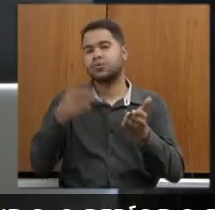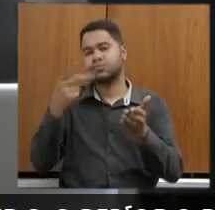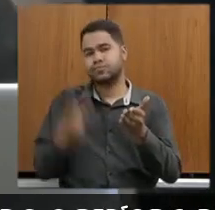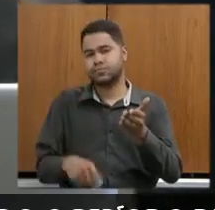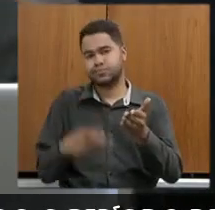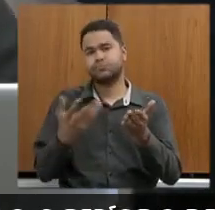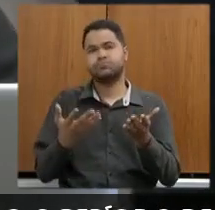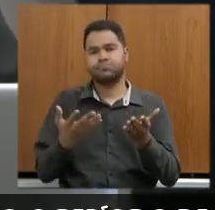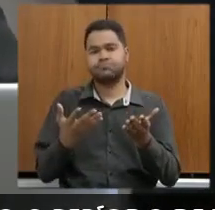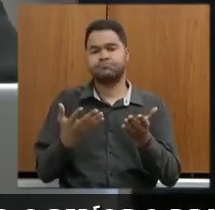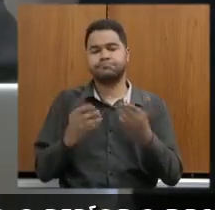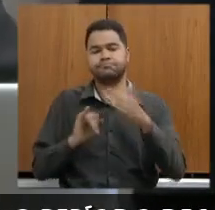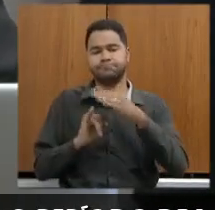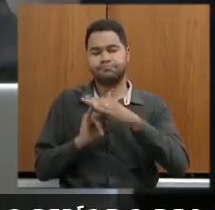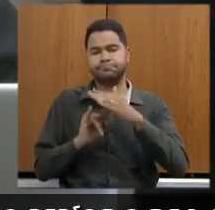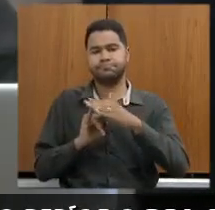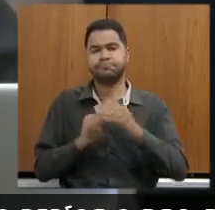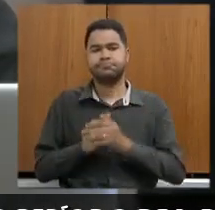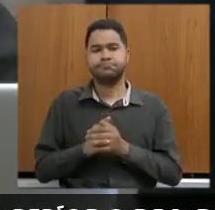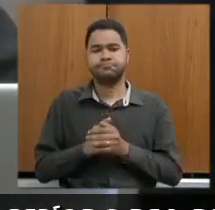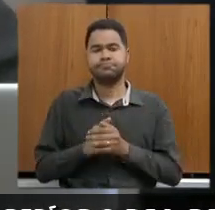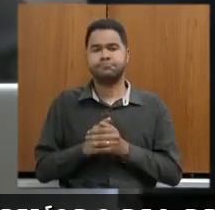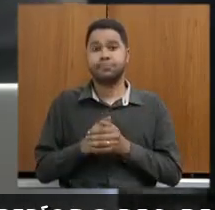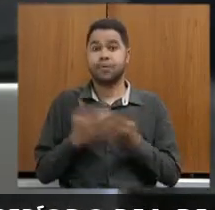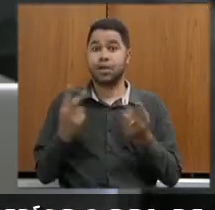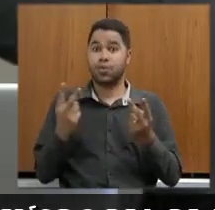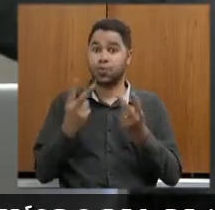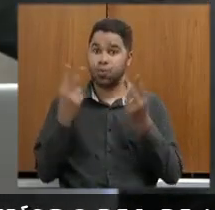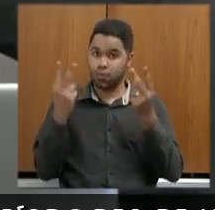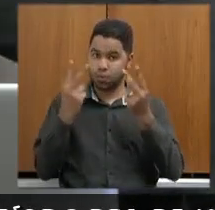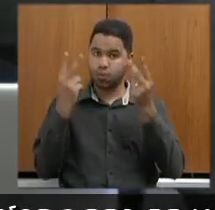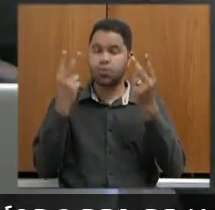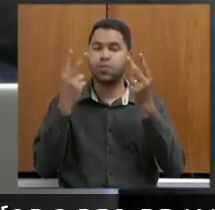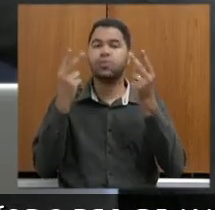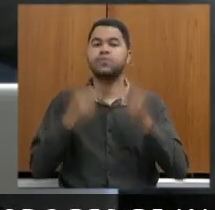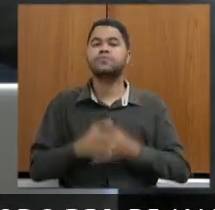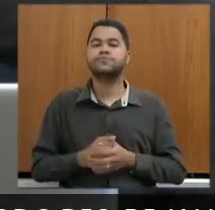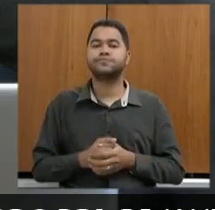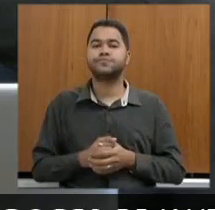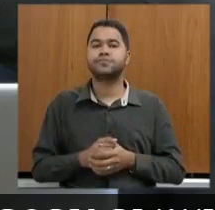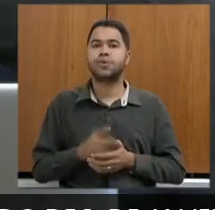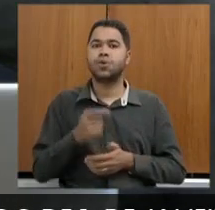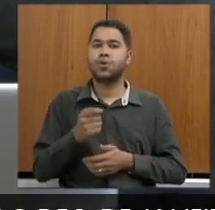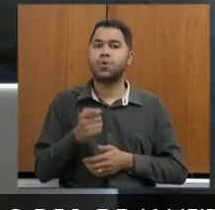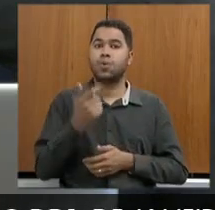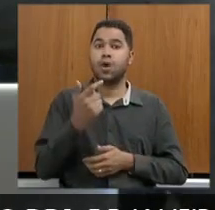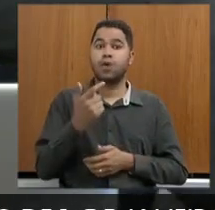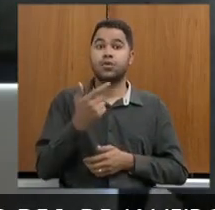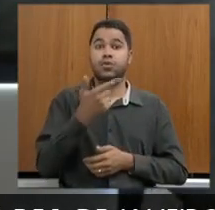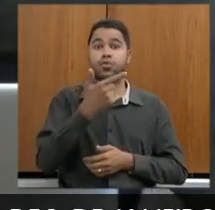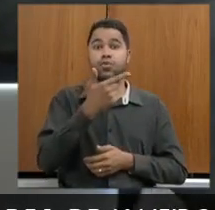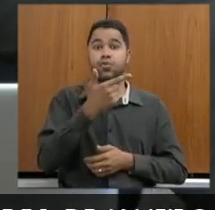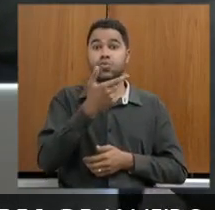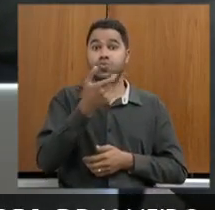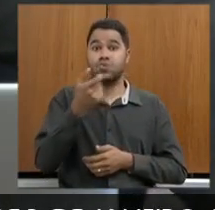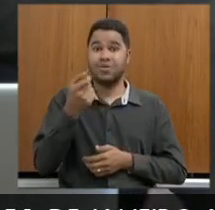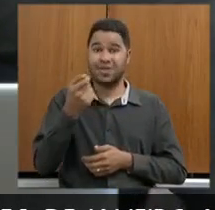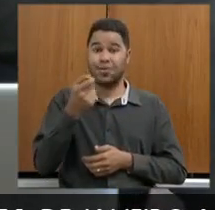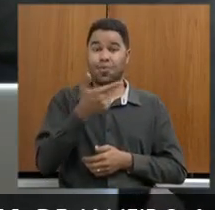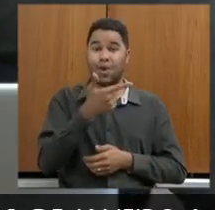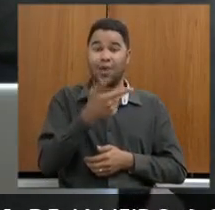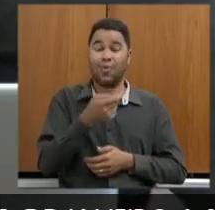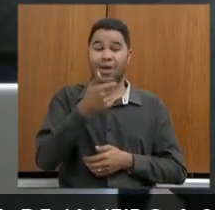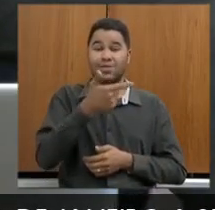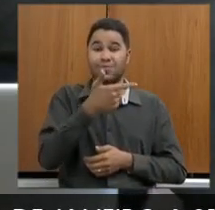instituição dessa instituição tão valiosa né com quase dois séculos e meio de